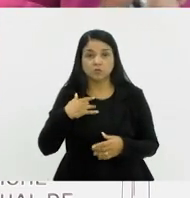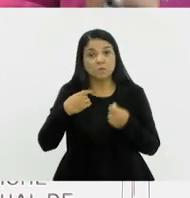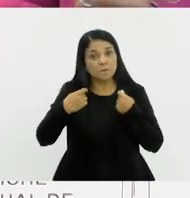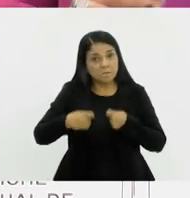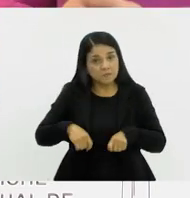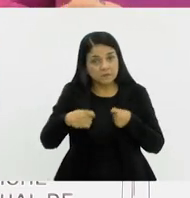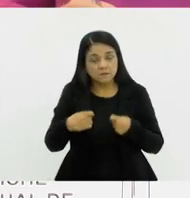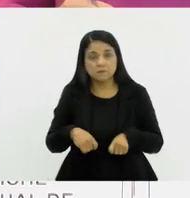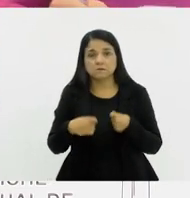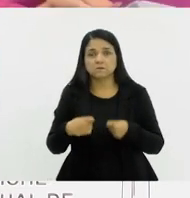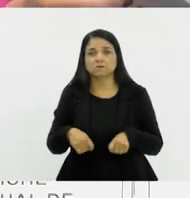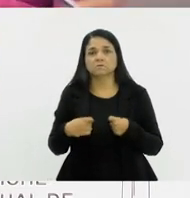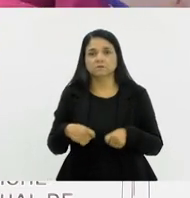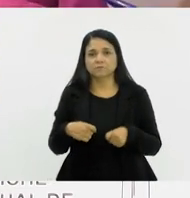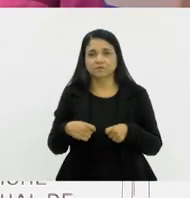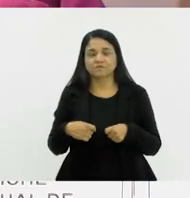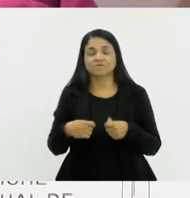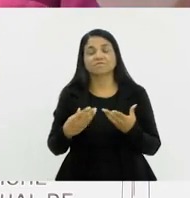necessidade